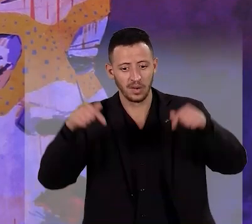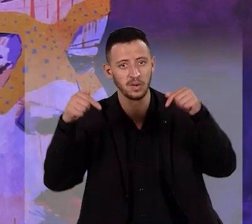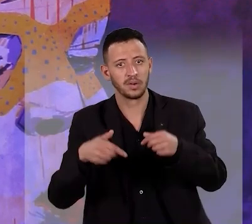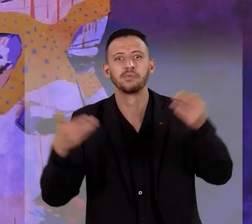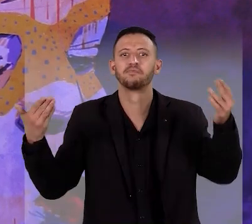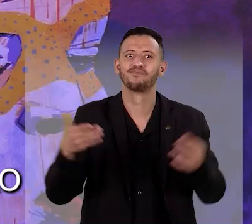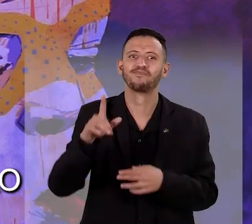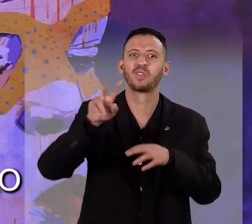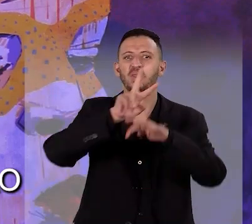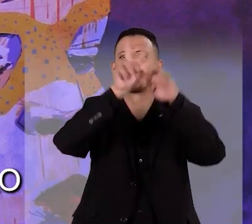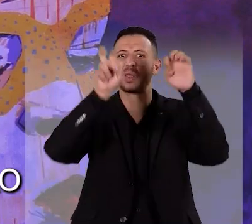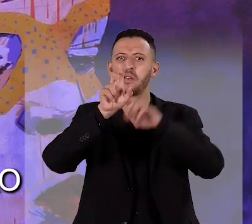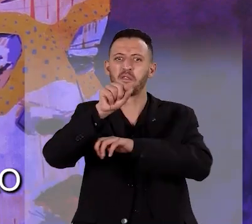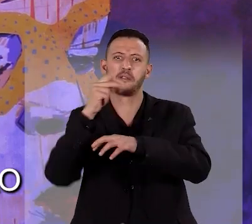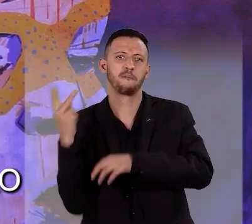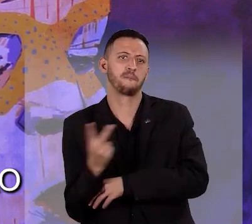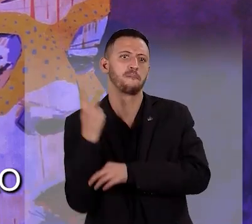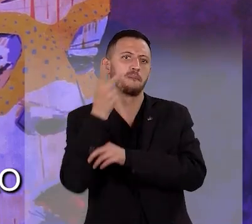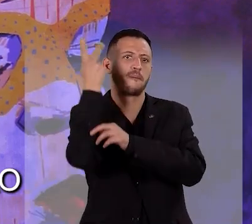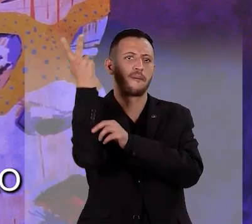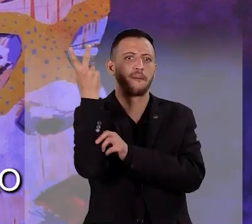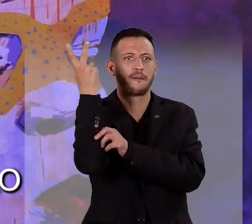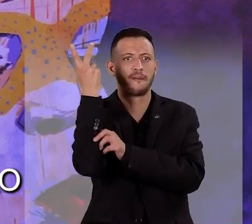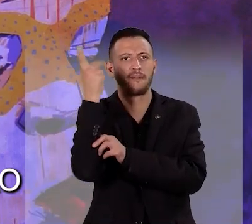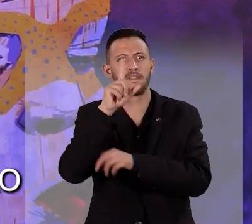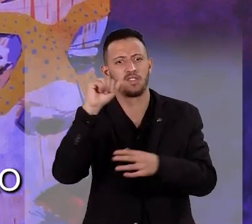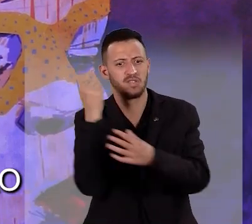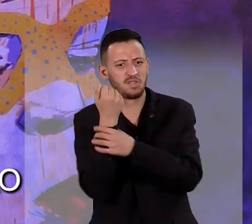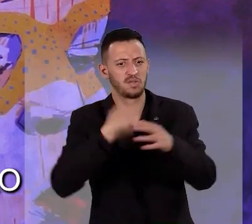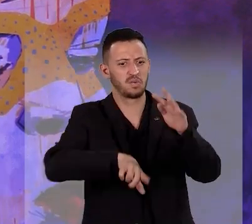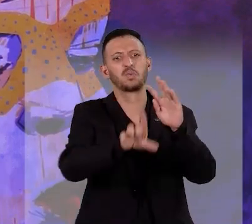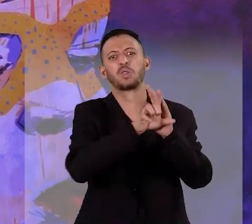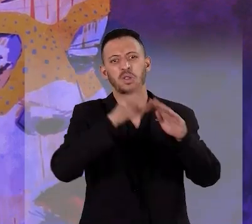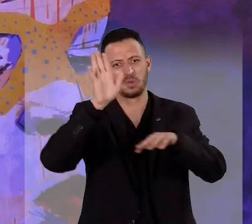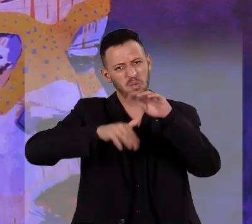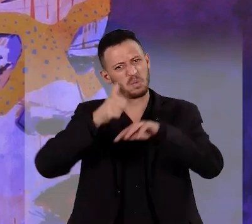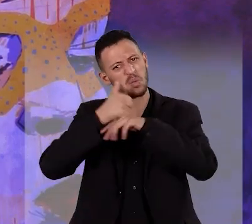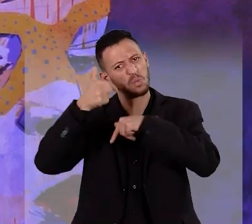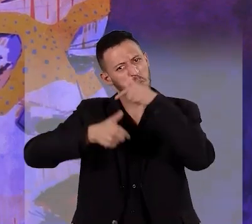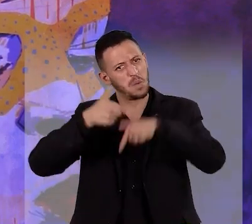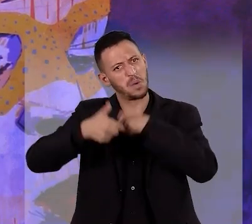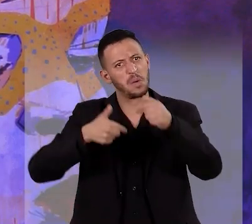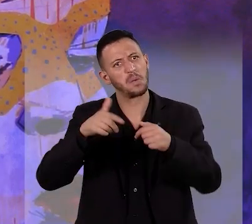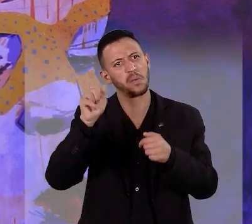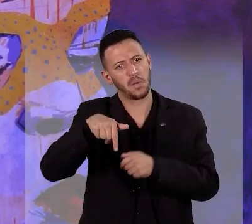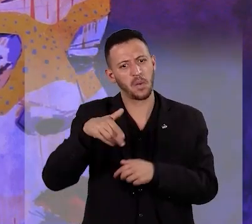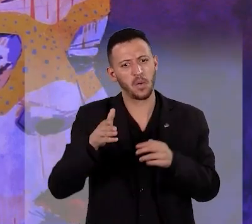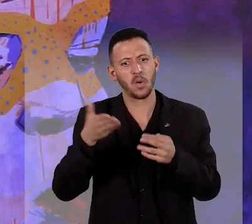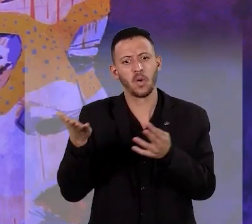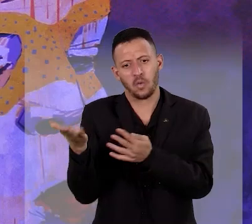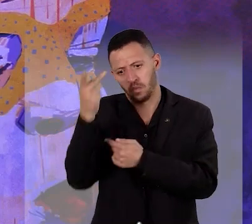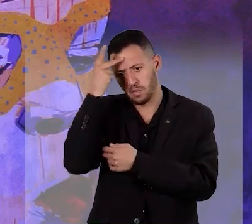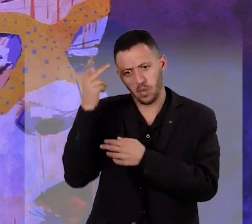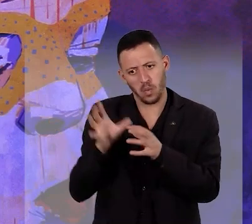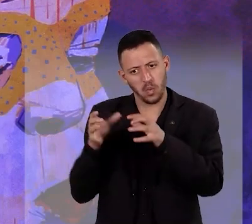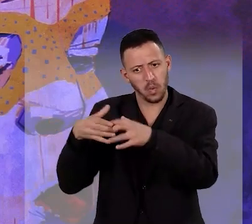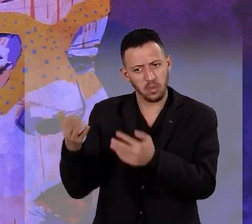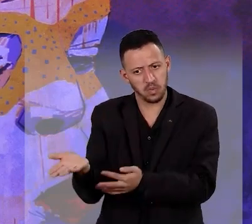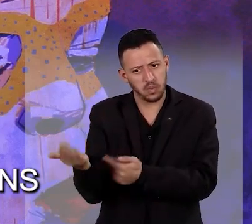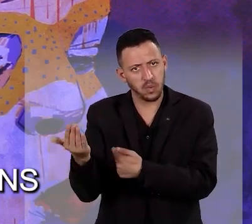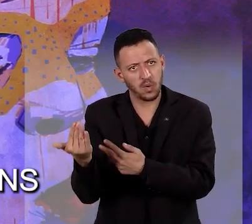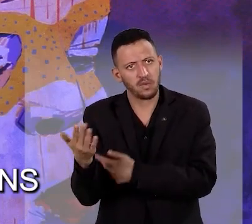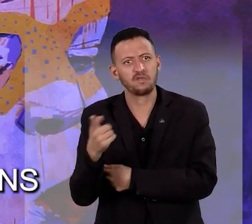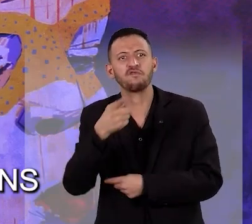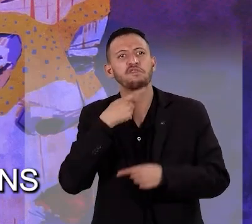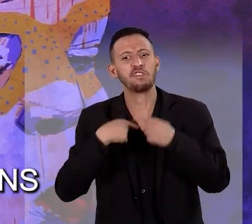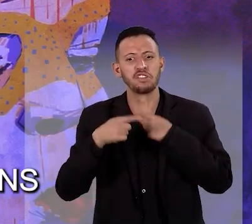E este ano o tema escolhido é a valorização da consolidação das leis trabalhistas, especialmente para o público jovem.